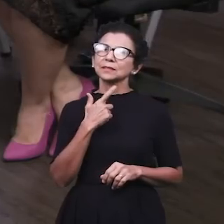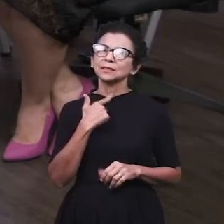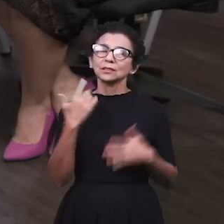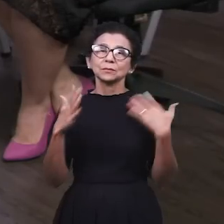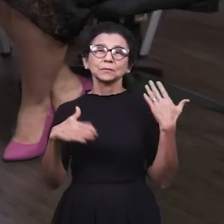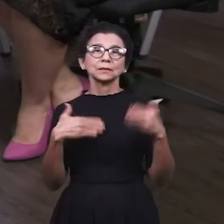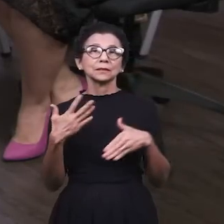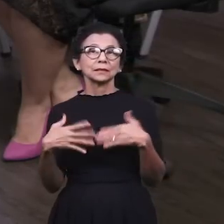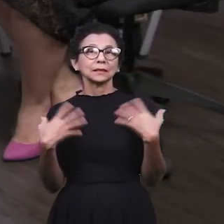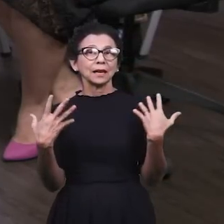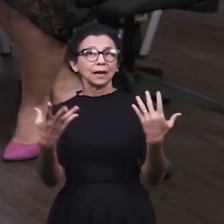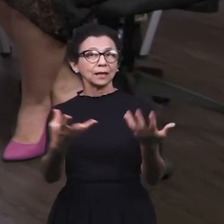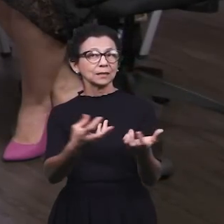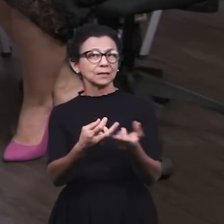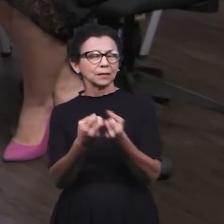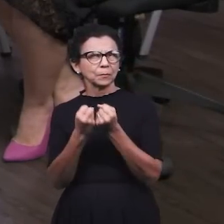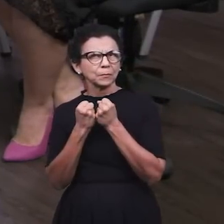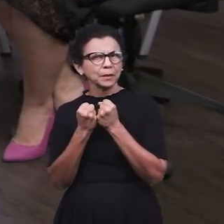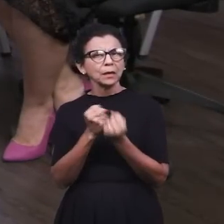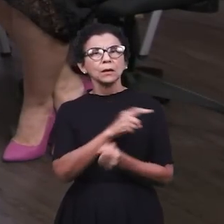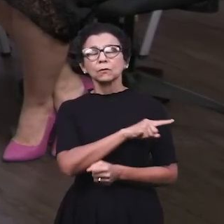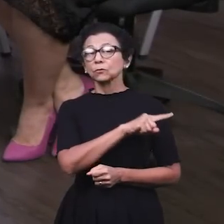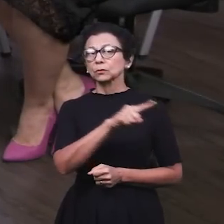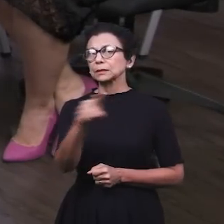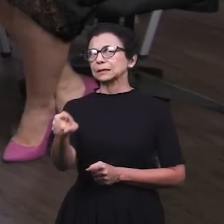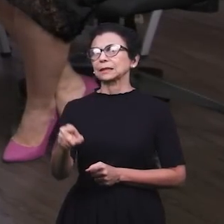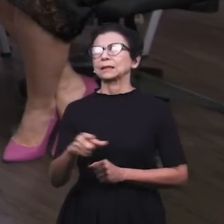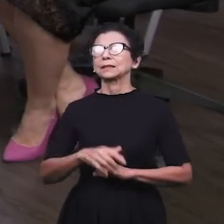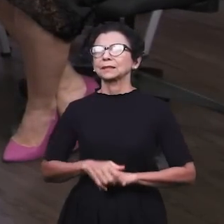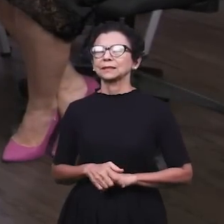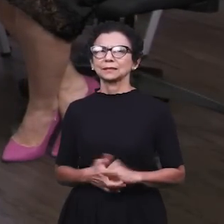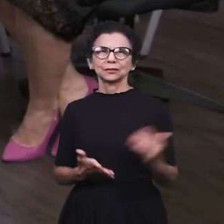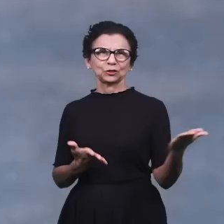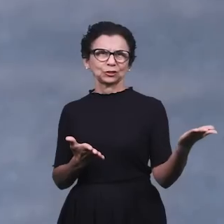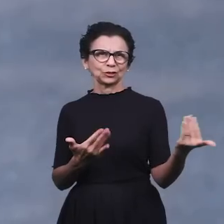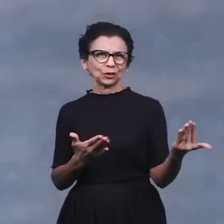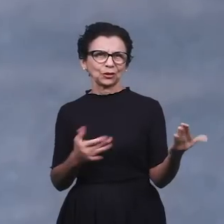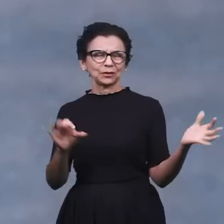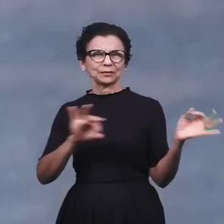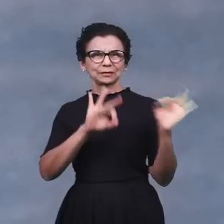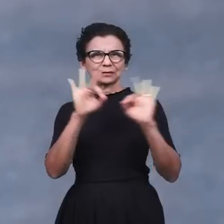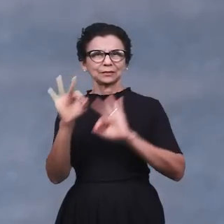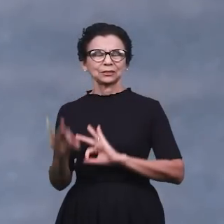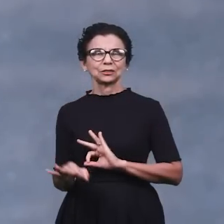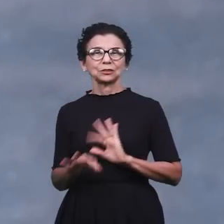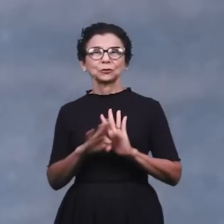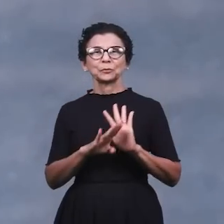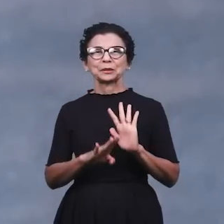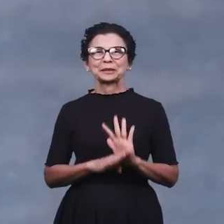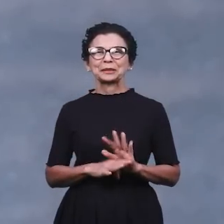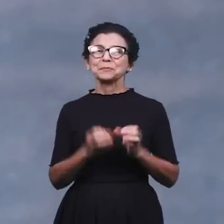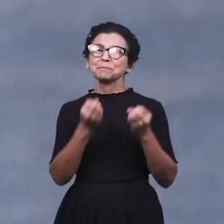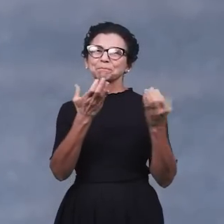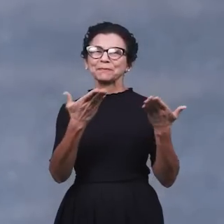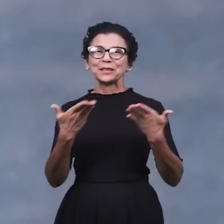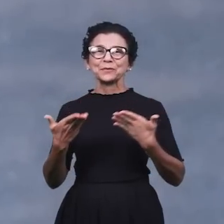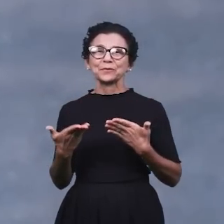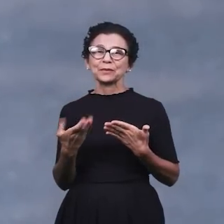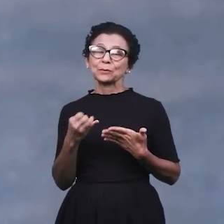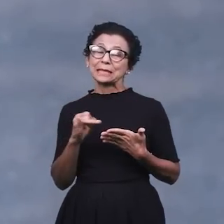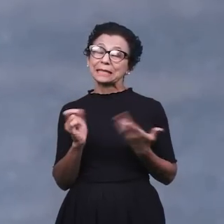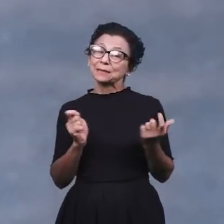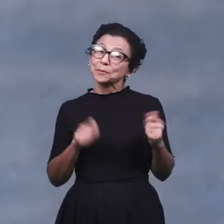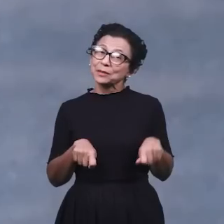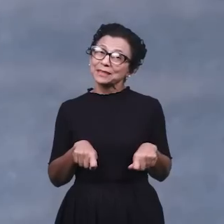Uma alegria receber vocês e uma alegria receber todos vocês, você jovem que está assistindo o programa. Será